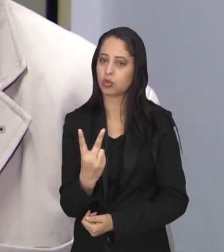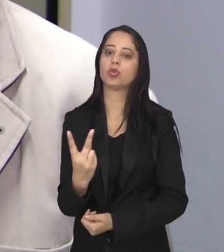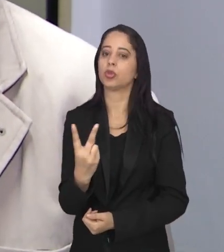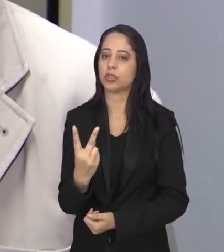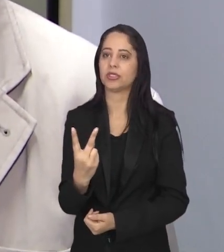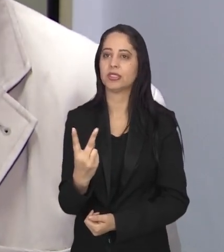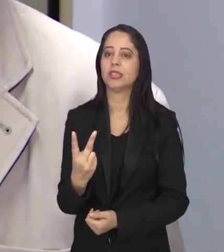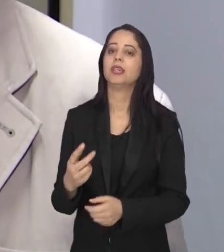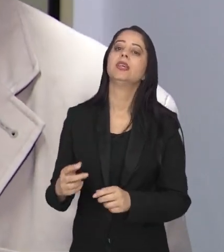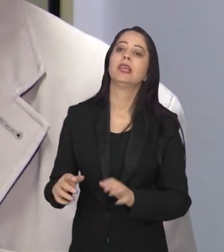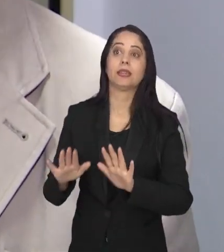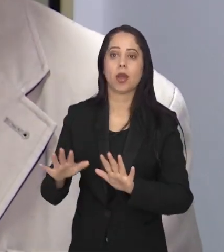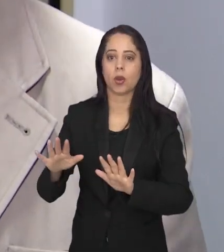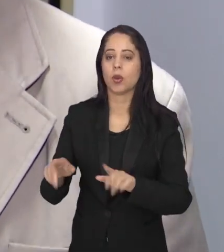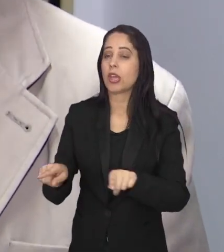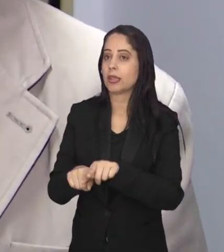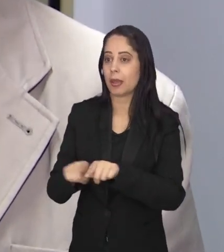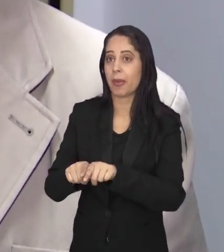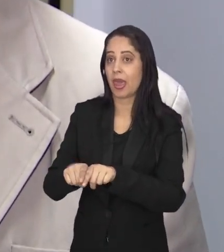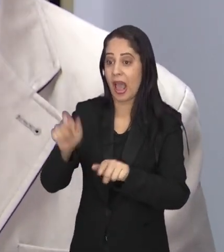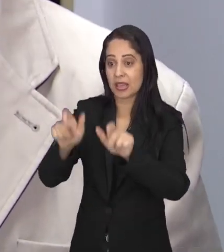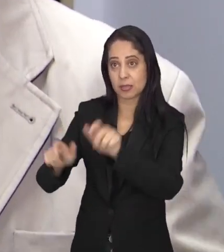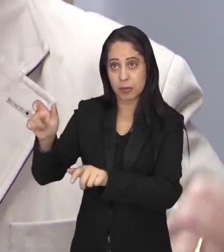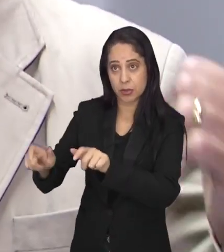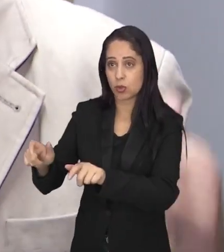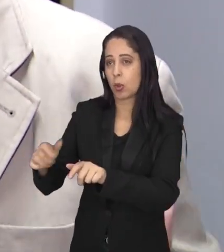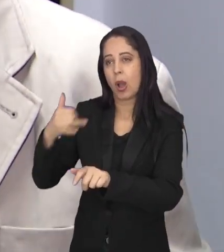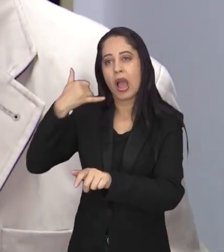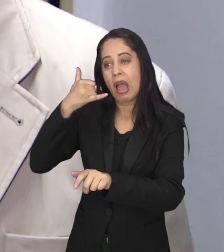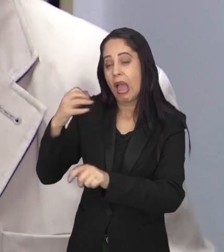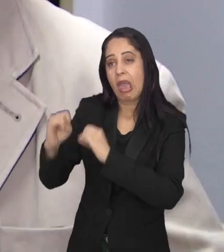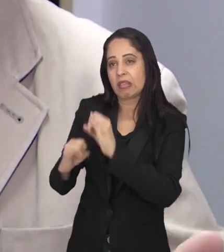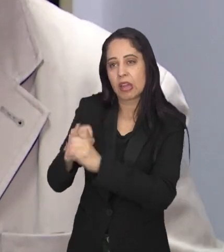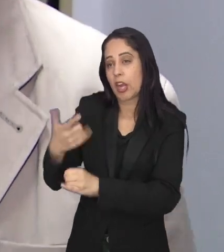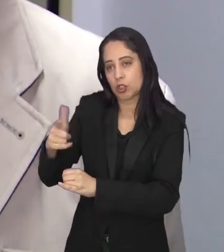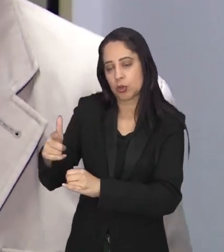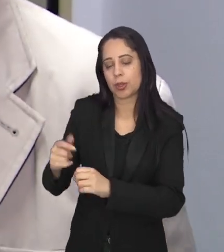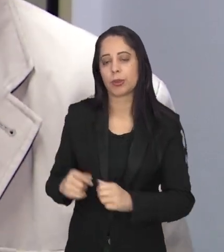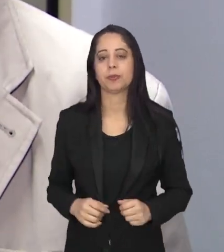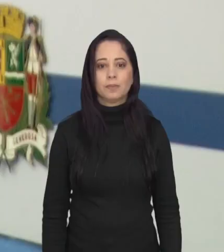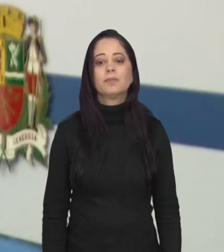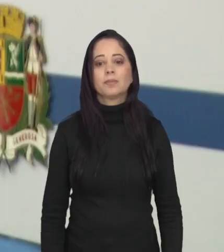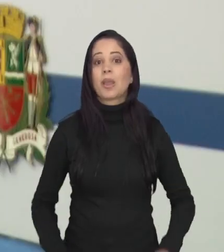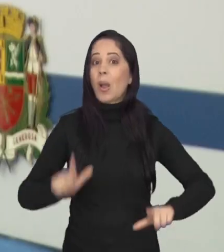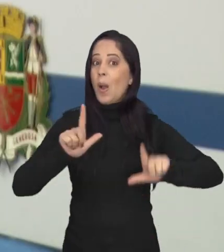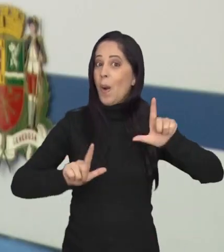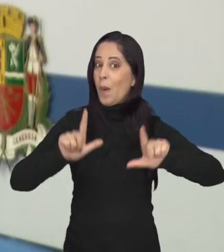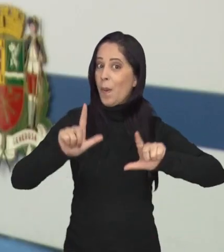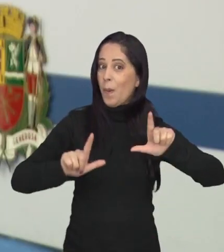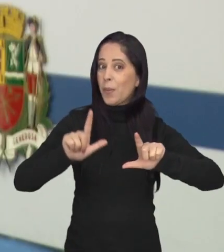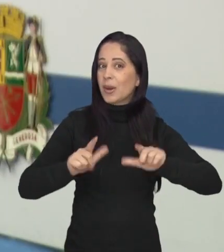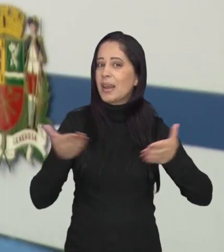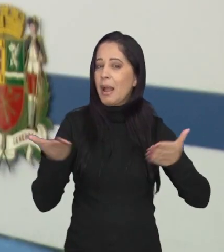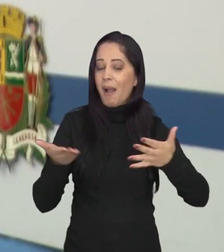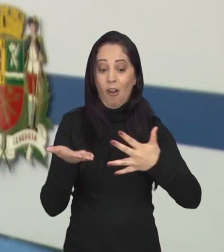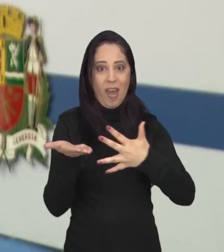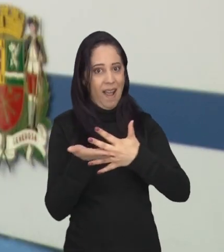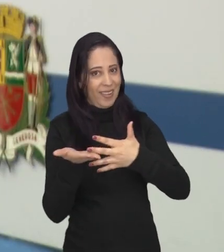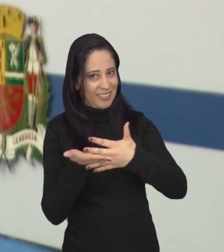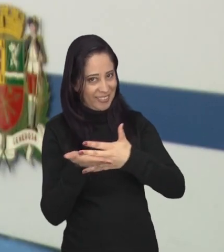vai embora, né? Se você não tem acesso à internet, não tem essa prática, né? Você vai embora. Na contrapartida também, eu estou sem internet, sento